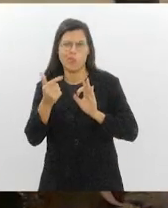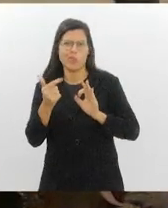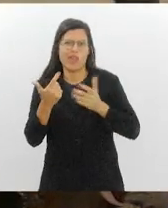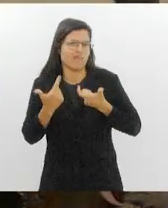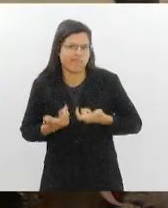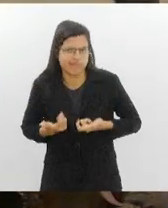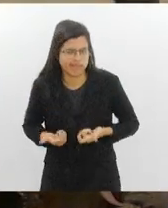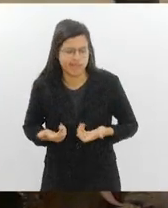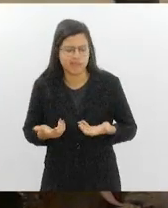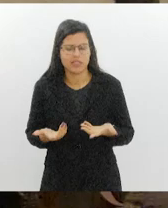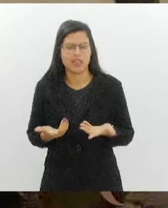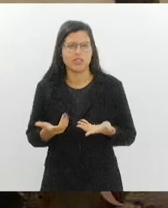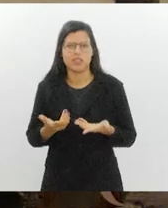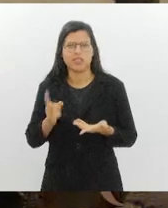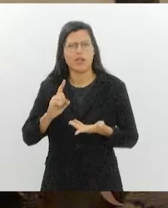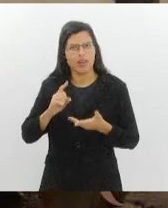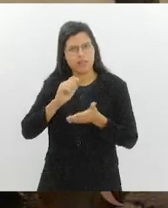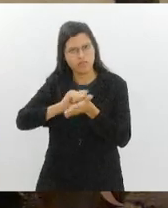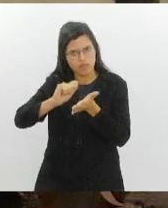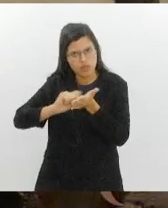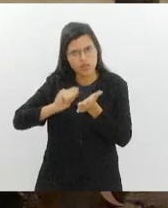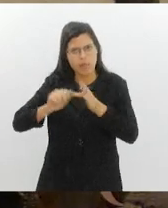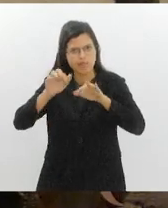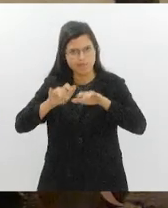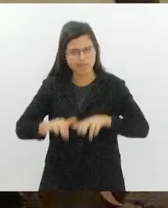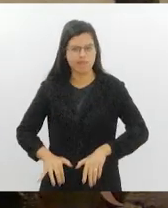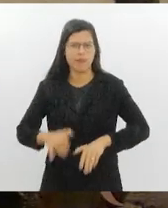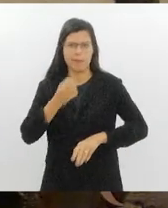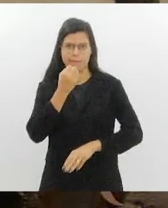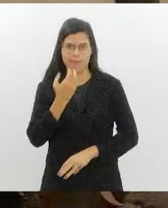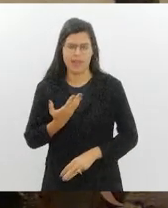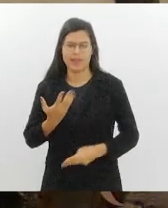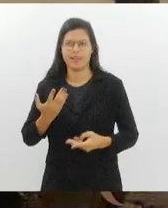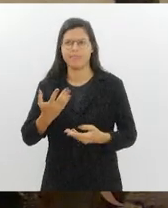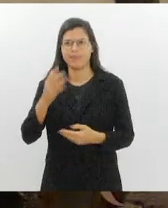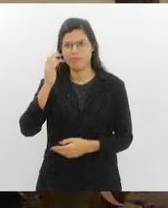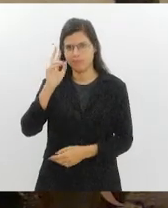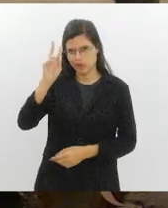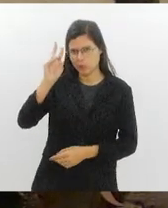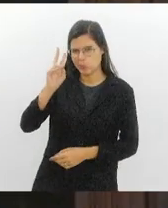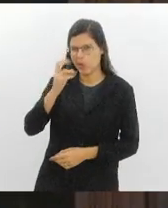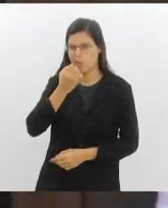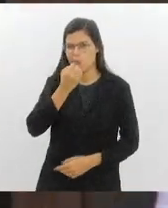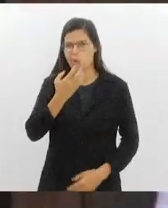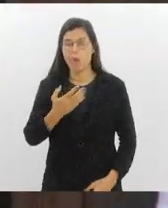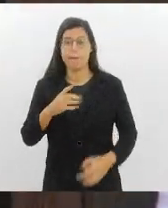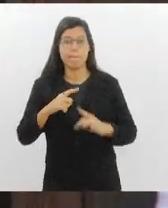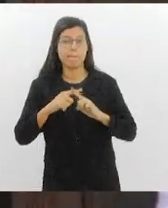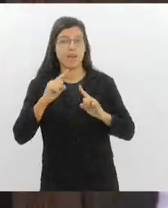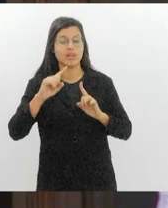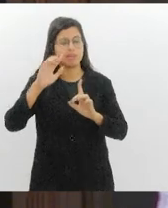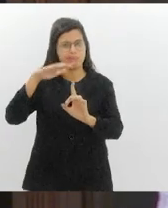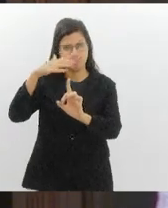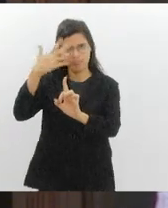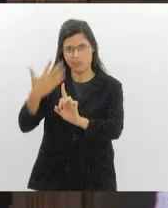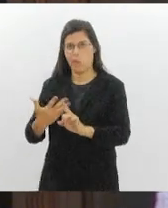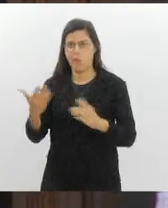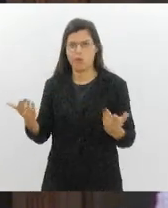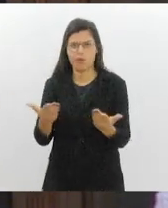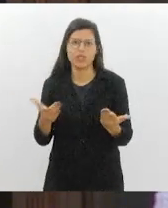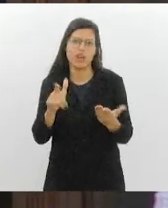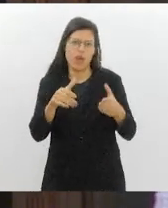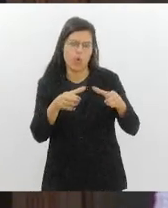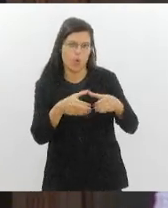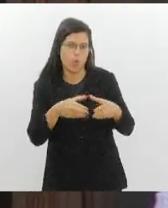bem, conta umas histórias muito bacanas. Bom, mas a nossa homenageada de hoje é a companhia Débora Kohlker e